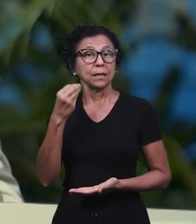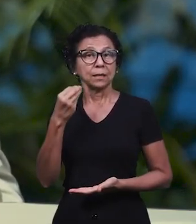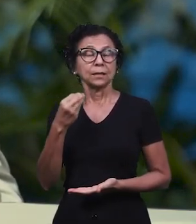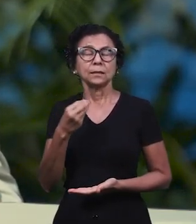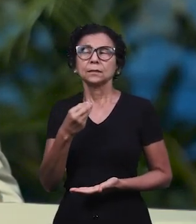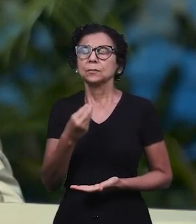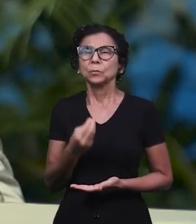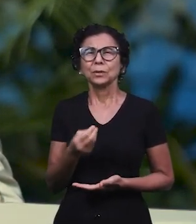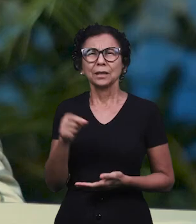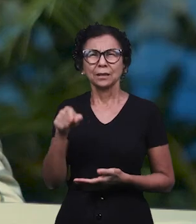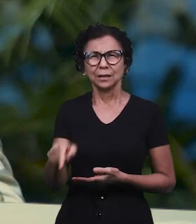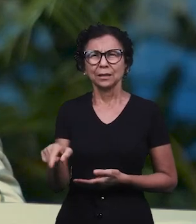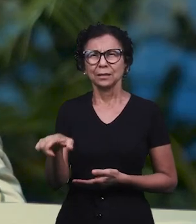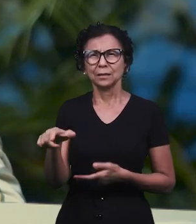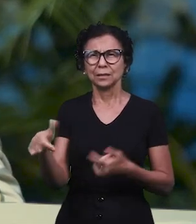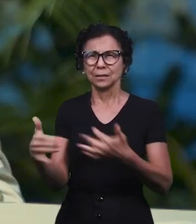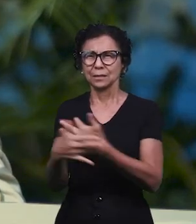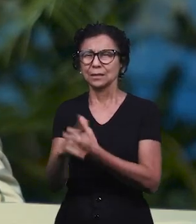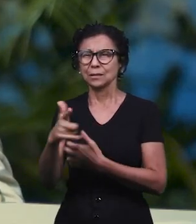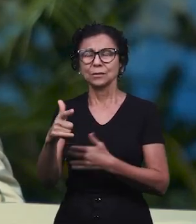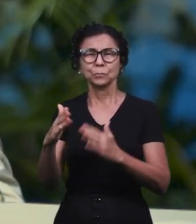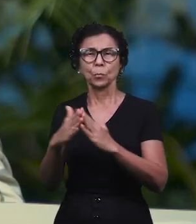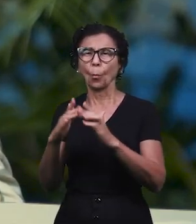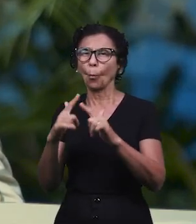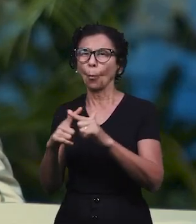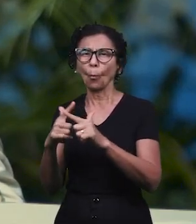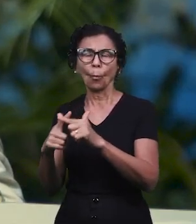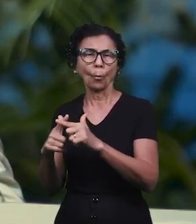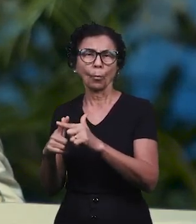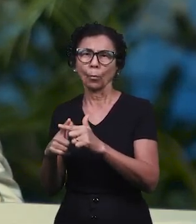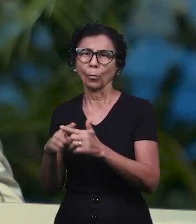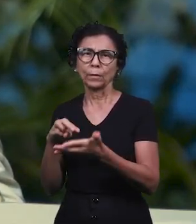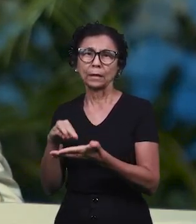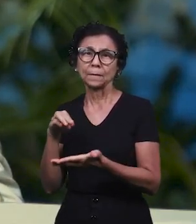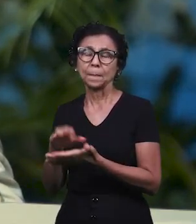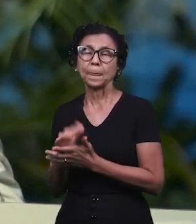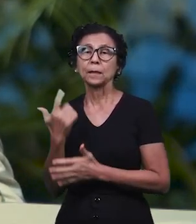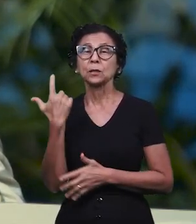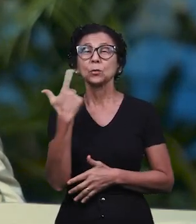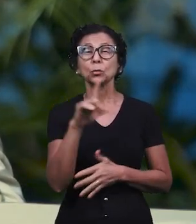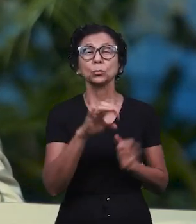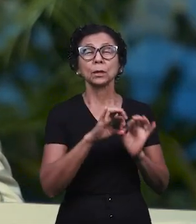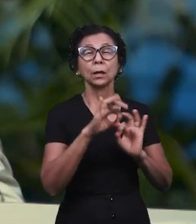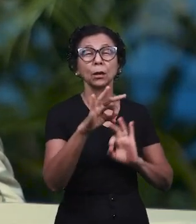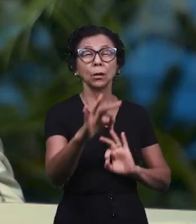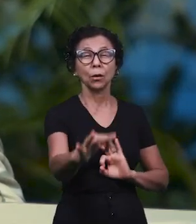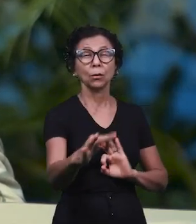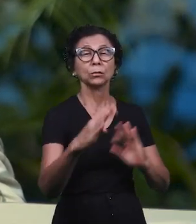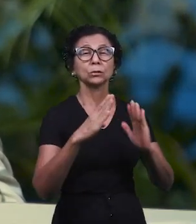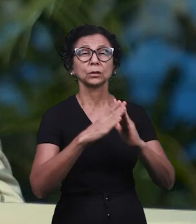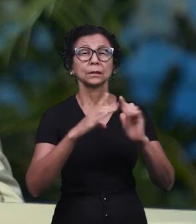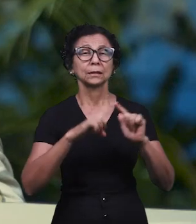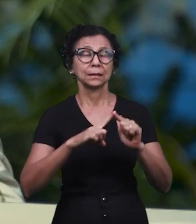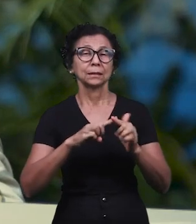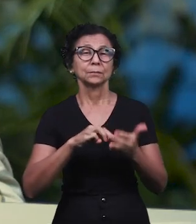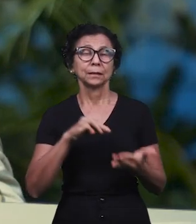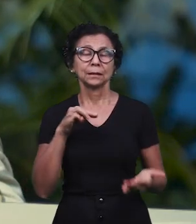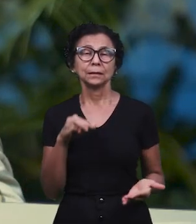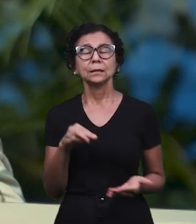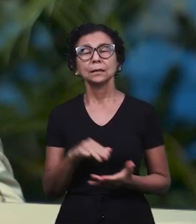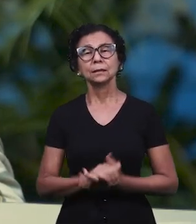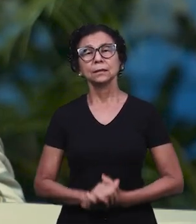cidade não tinha igreja à época, e nós frequentávamos a igreja em Dom Pedrito, e ali o Senhor,